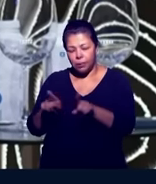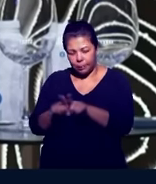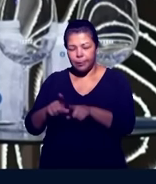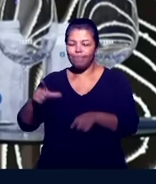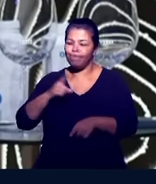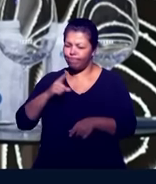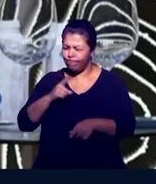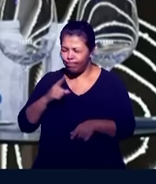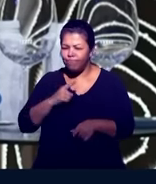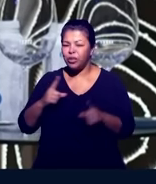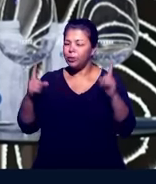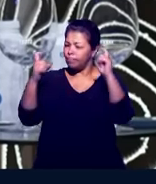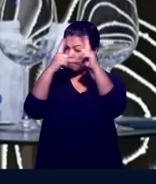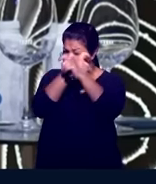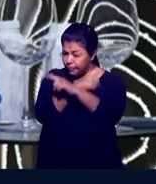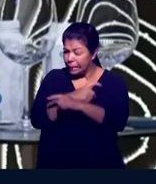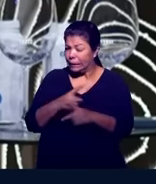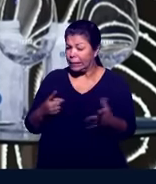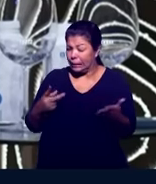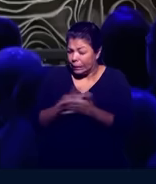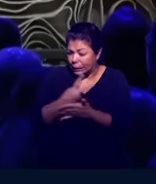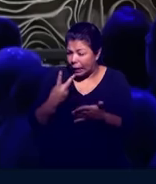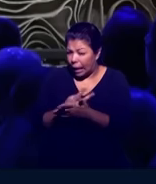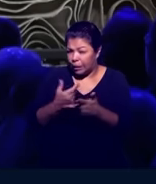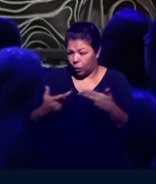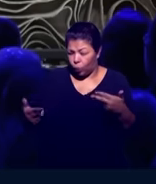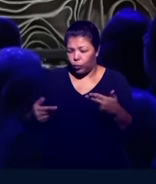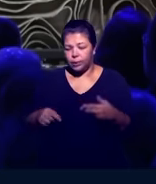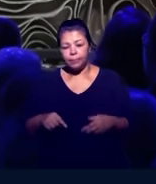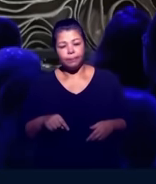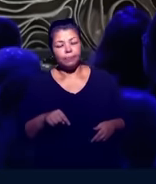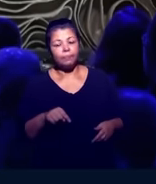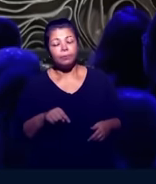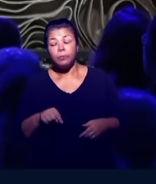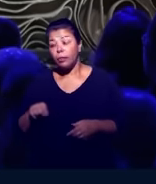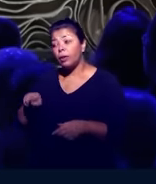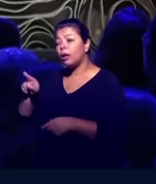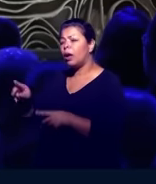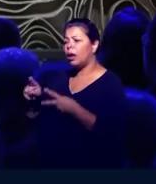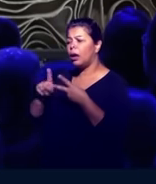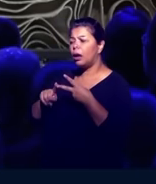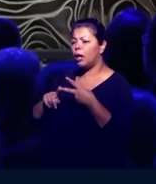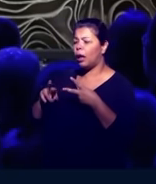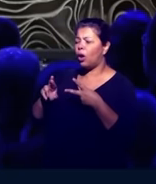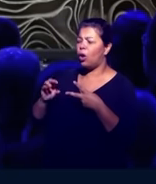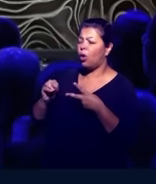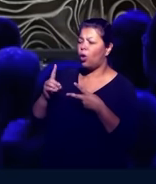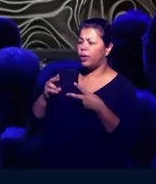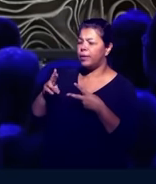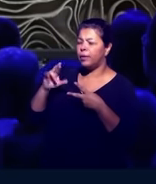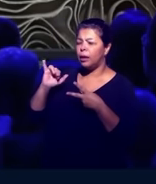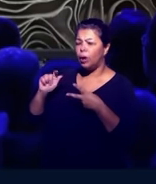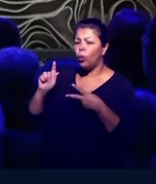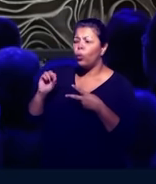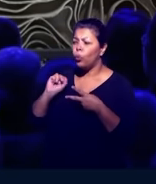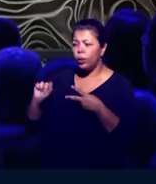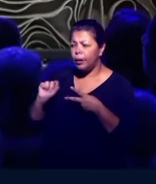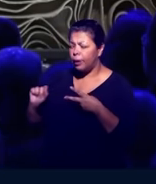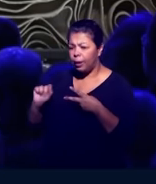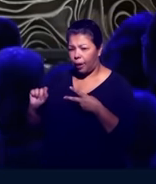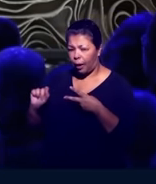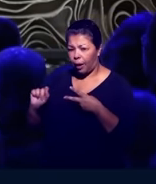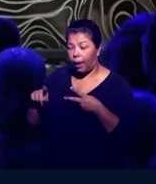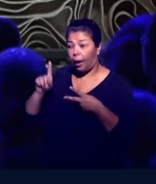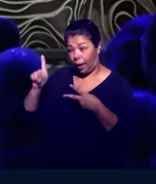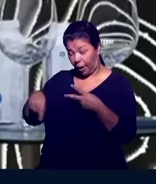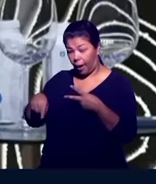e com os incentivos errados Rodrigo é que está hoje na Casa Civil vai ser o novo diretor de administração administração Por quê Eu preciso de